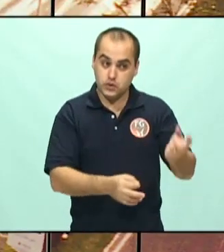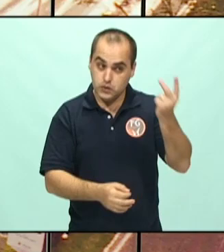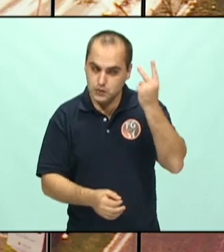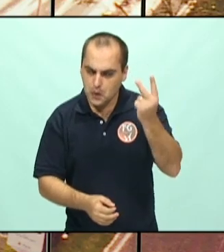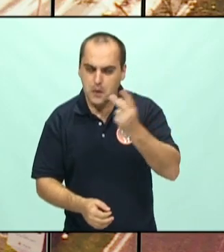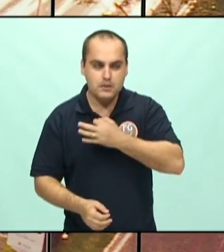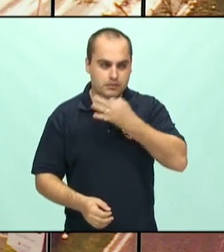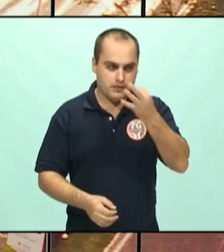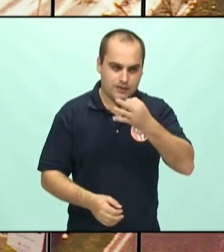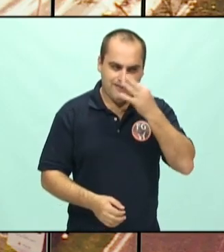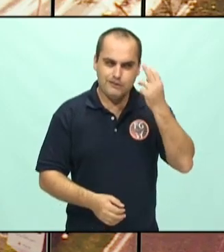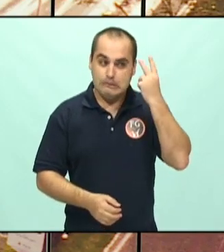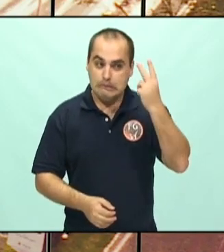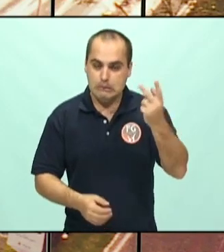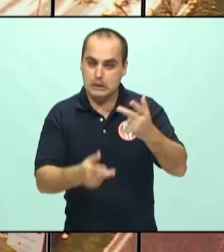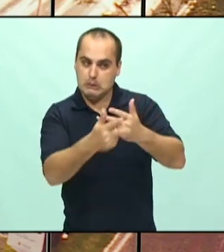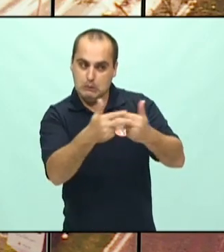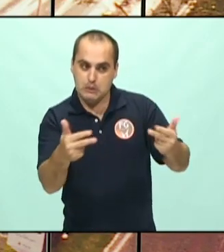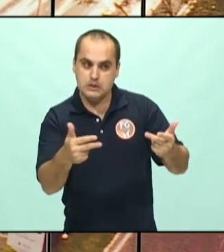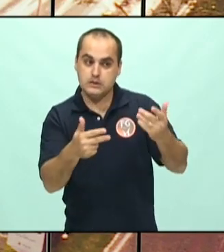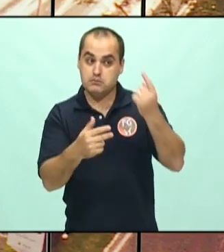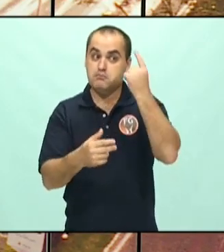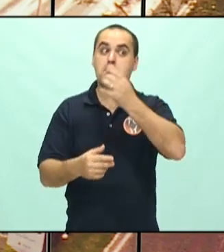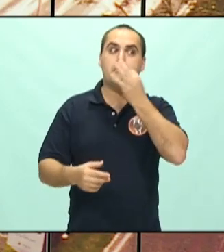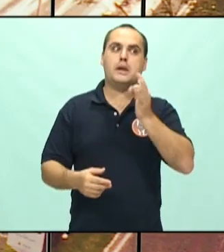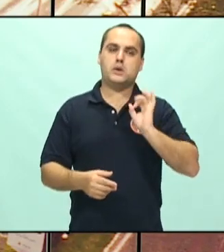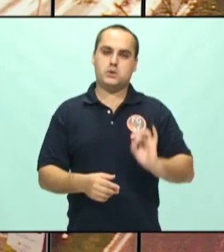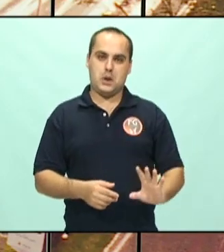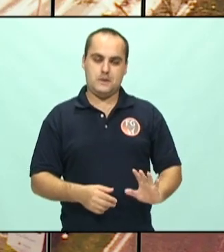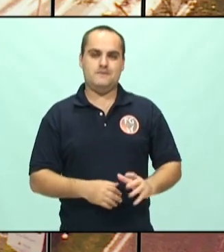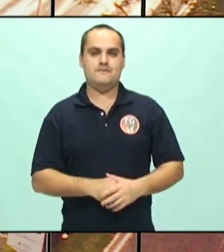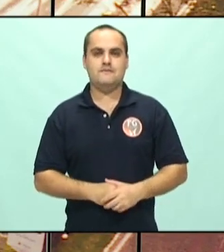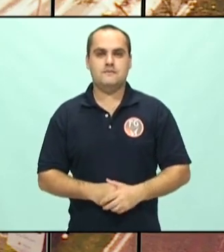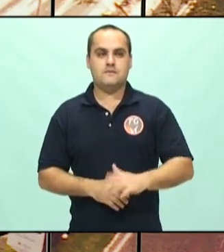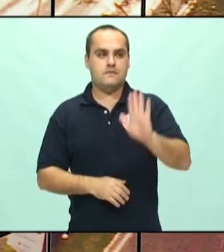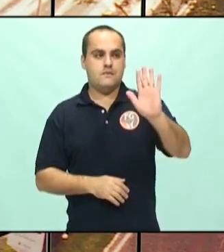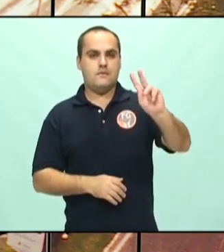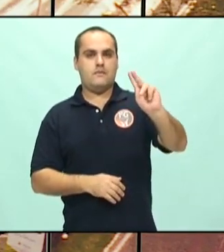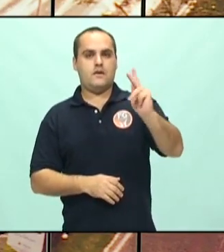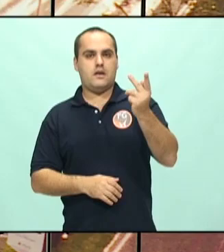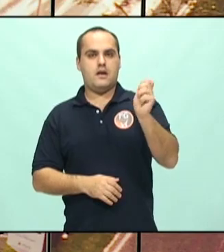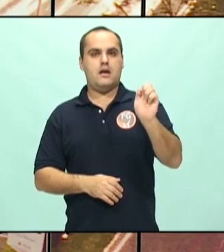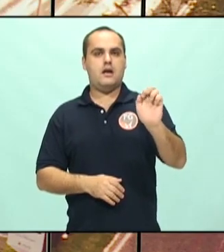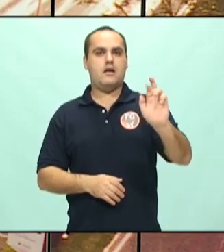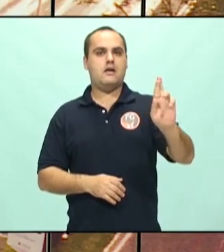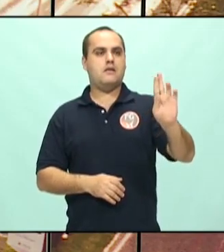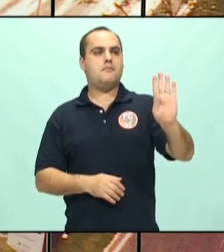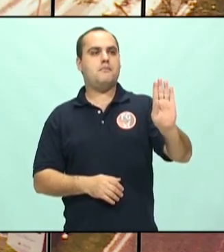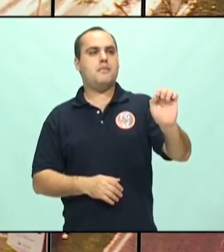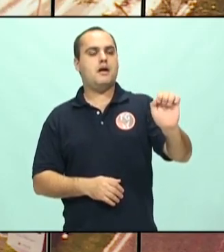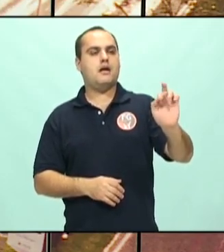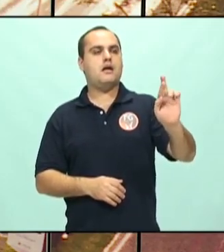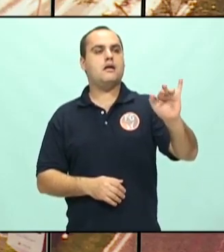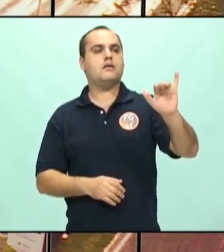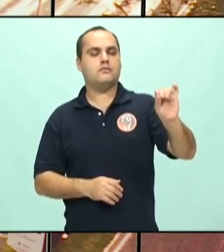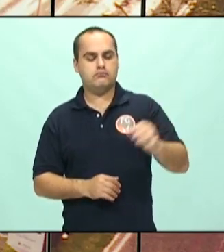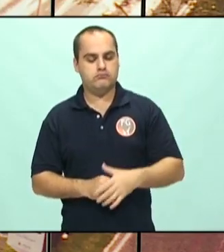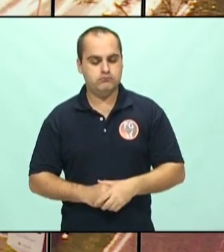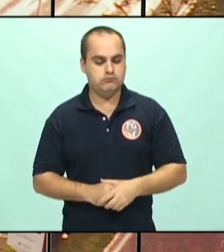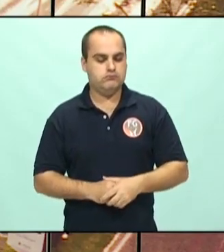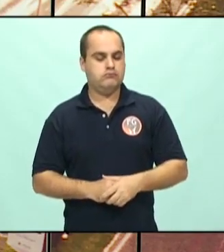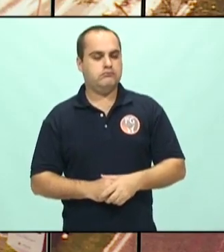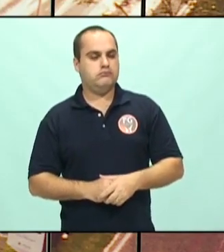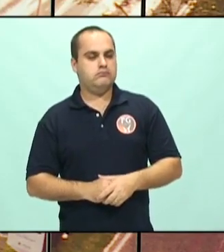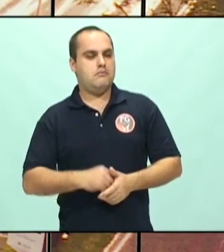verdade são duas situações aqui para uma opinião a questão do herbário entrega à iniciativa privada faz isso